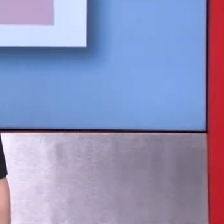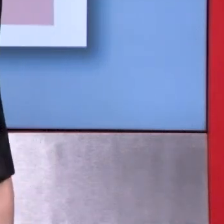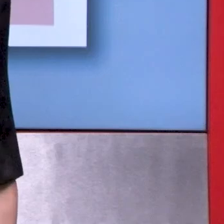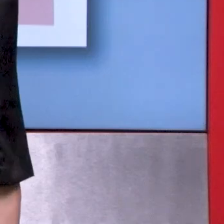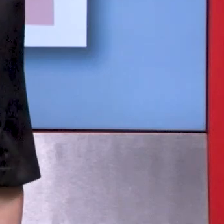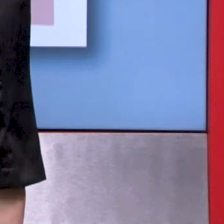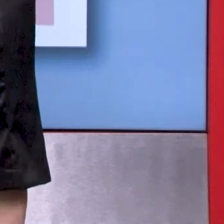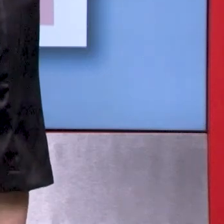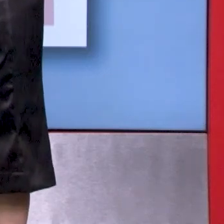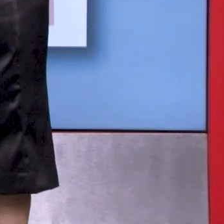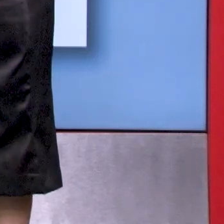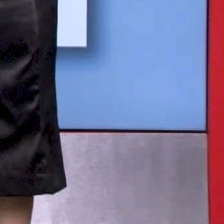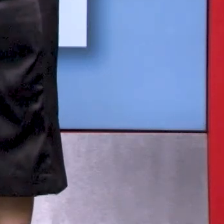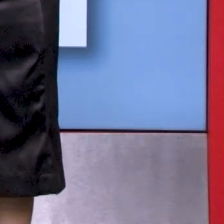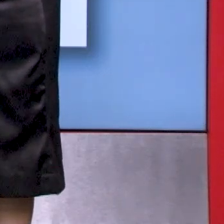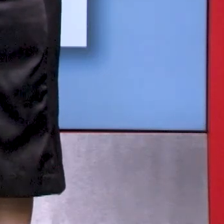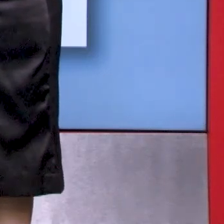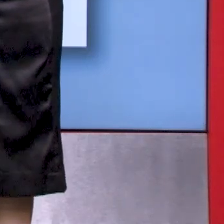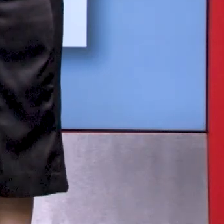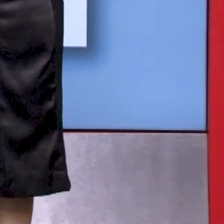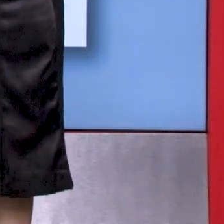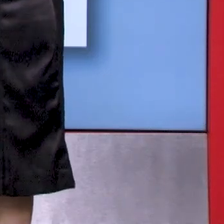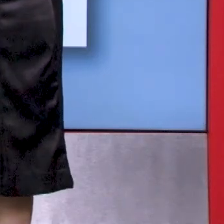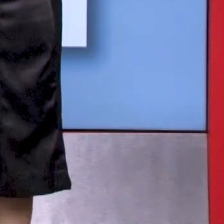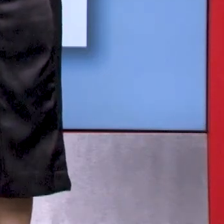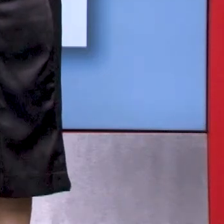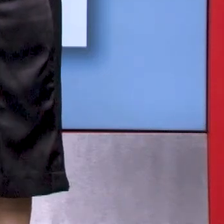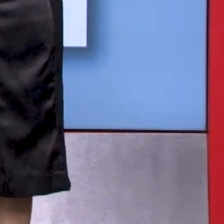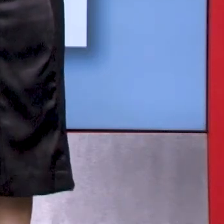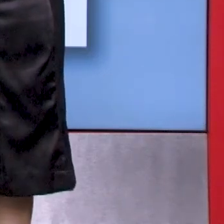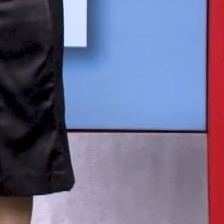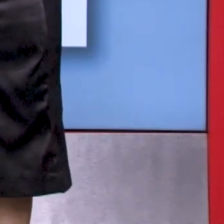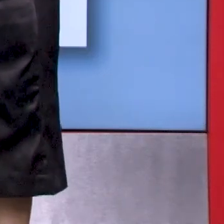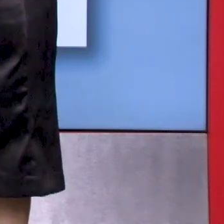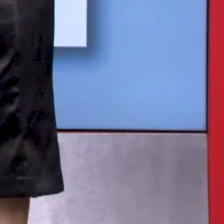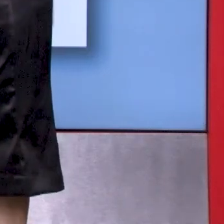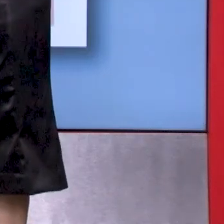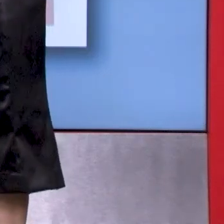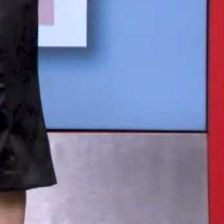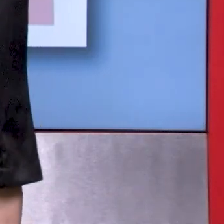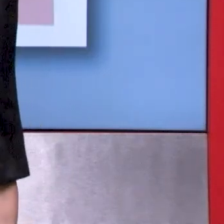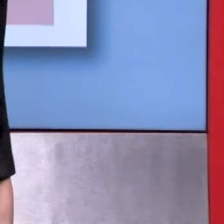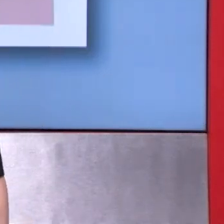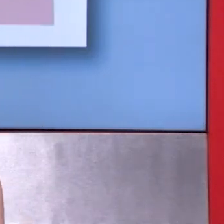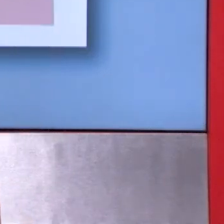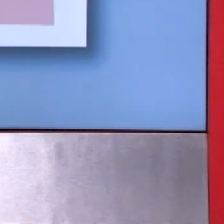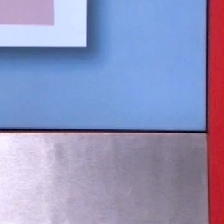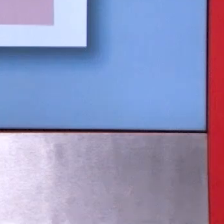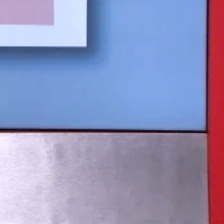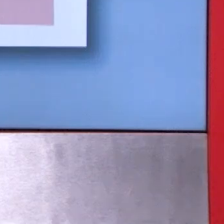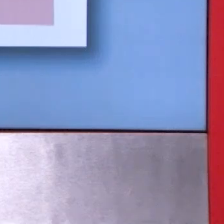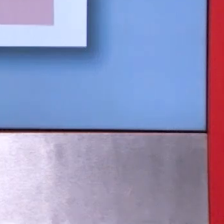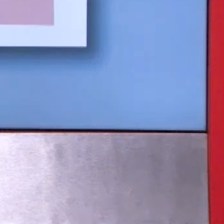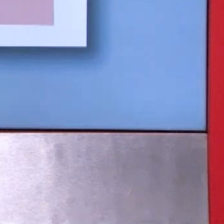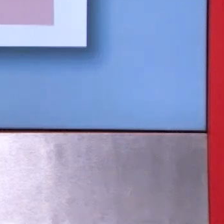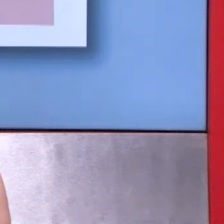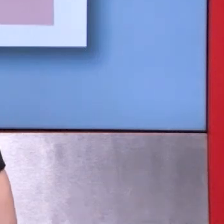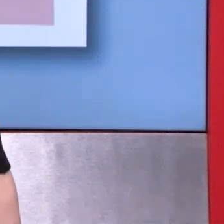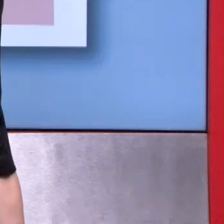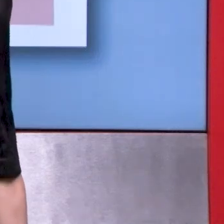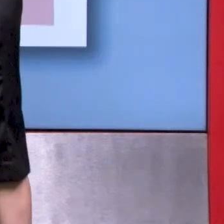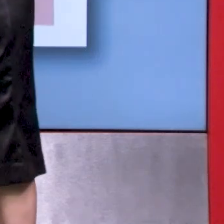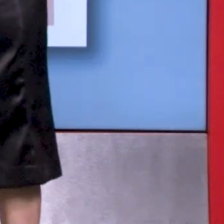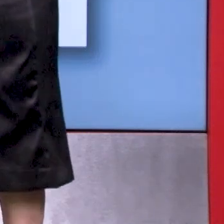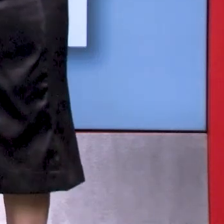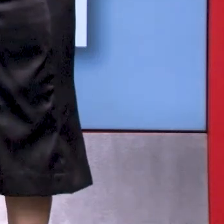depois, vídeo da resposta. É o vídeo, não é? Que você fez o seu vídeo, você vem aqui escolher e